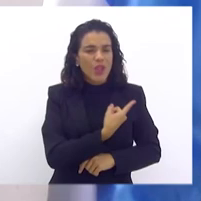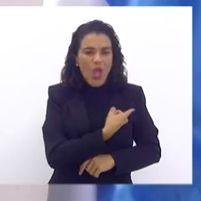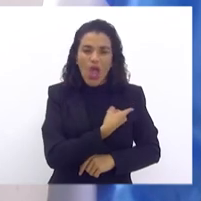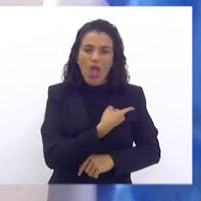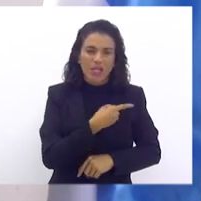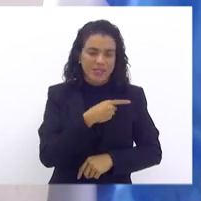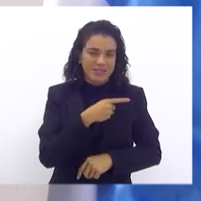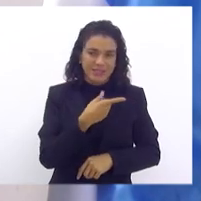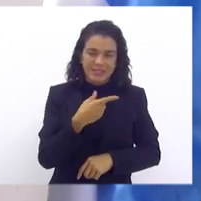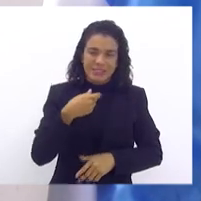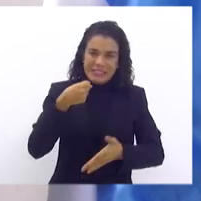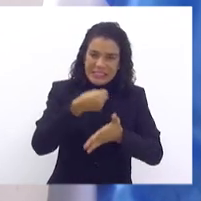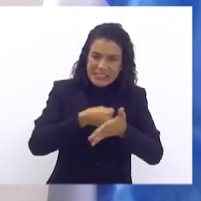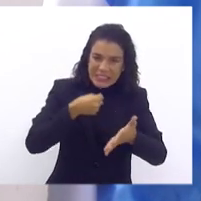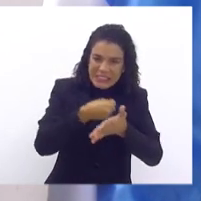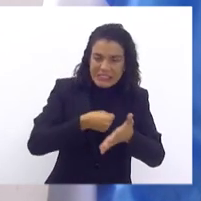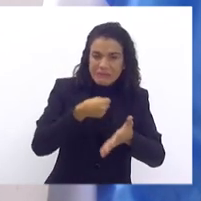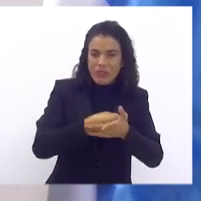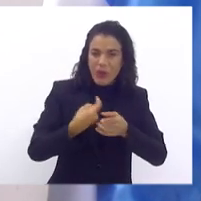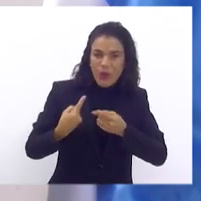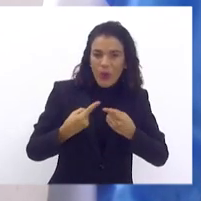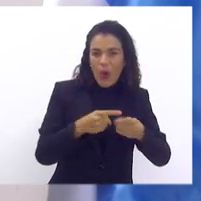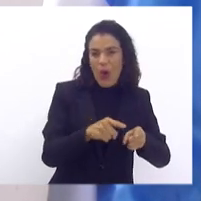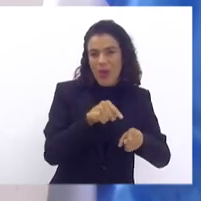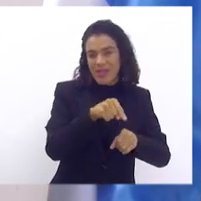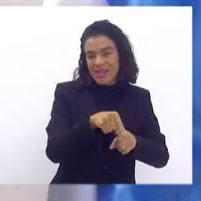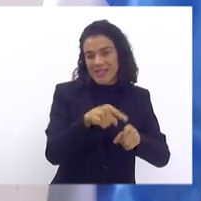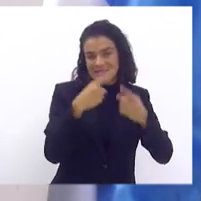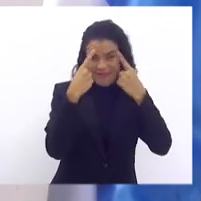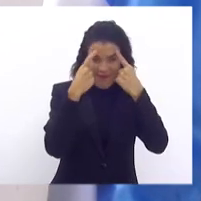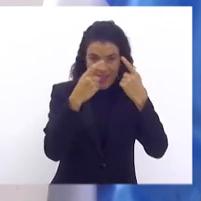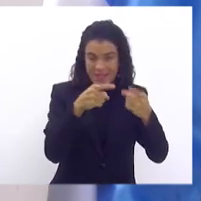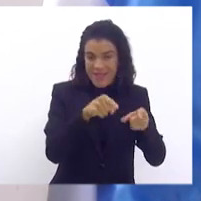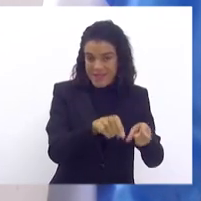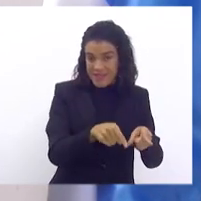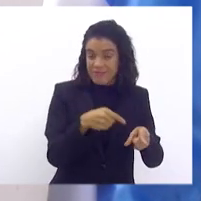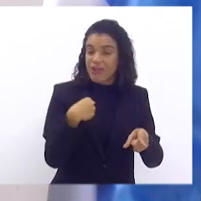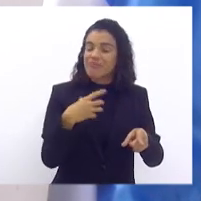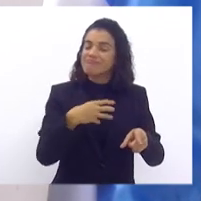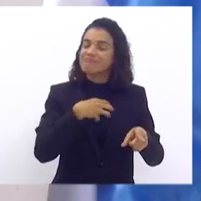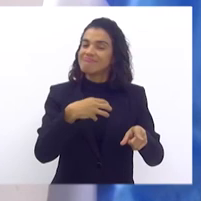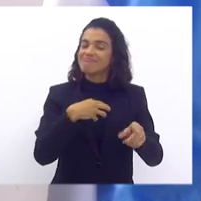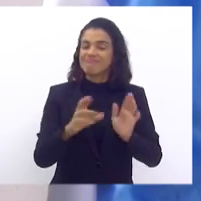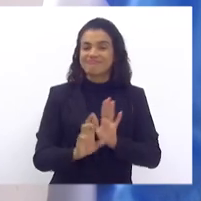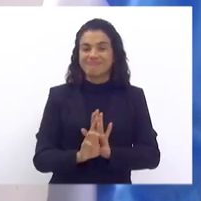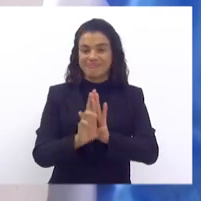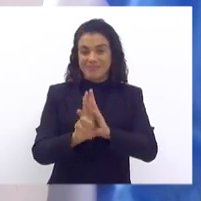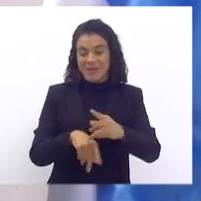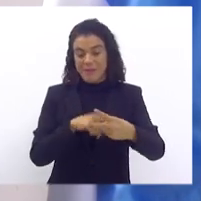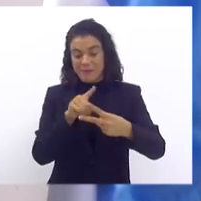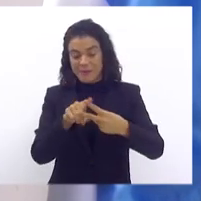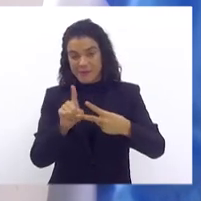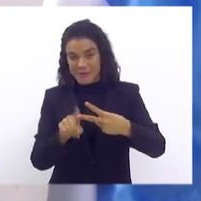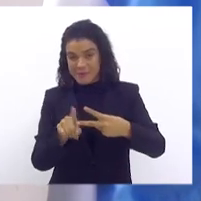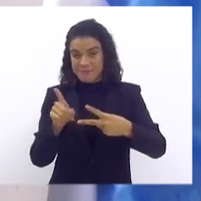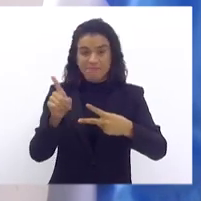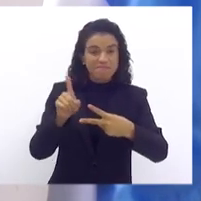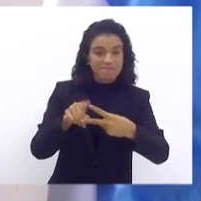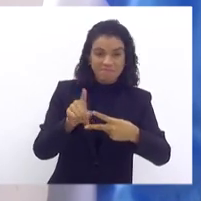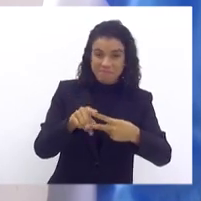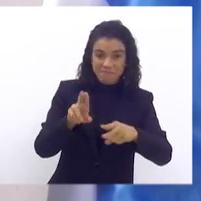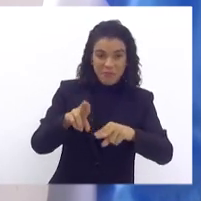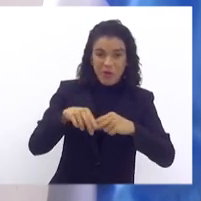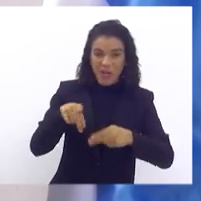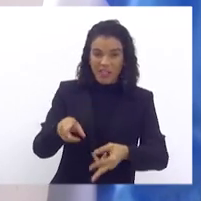Todos nós que militamos com esse tema, nos sentimos muito feridos e muito representados, por dois motivos. Primeiro, em razão da